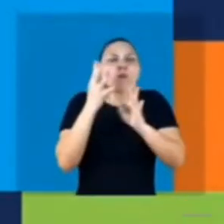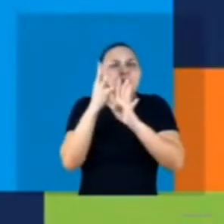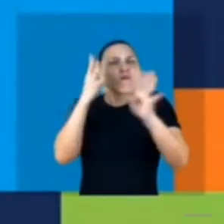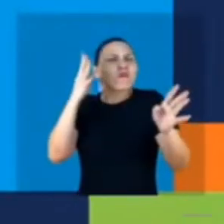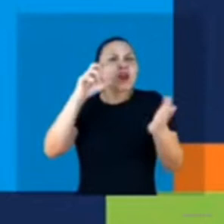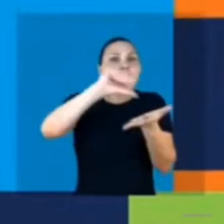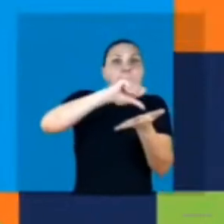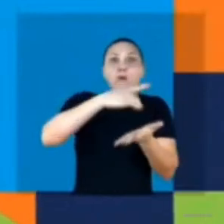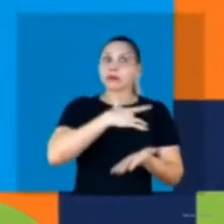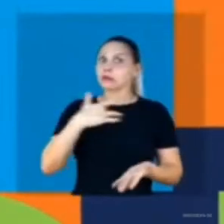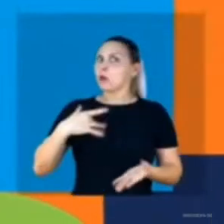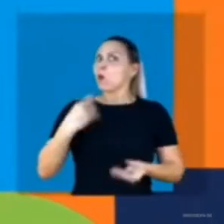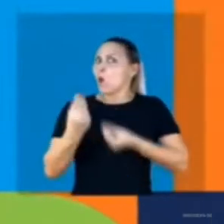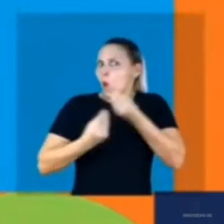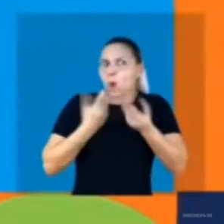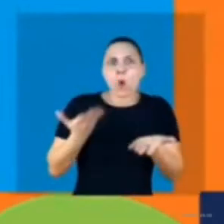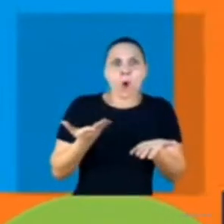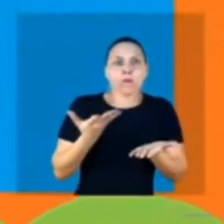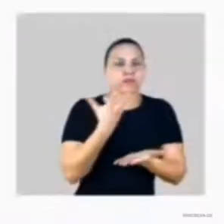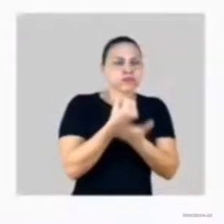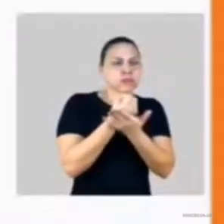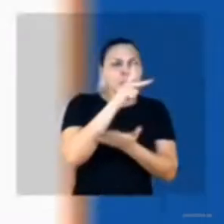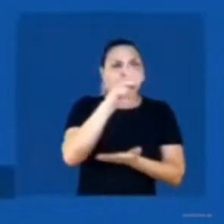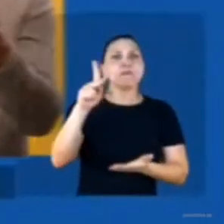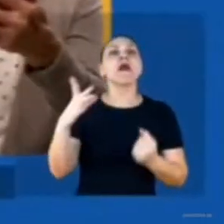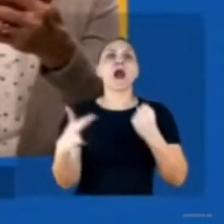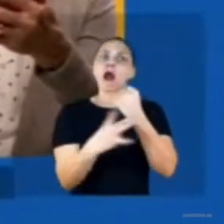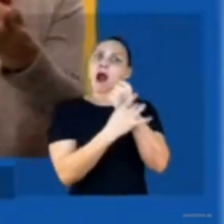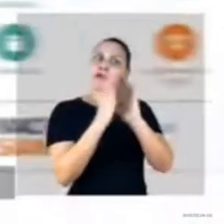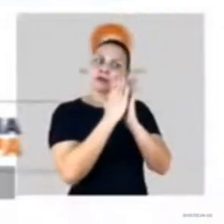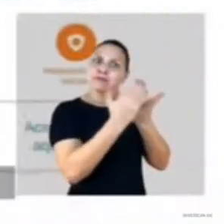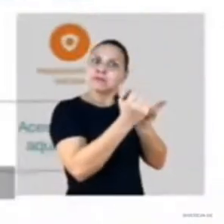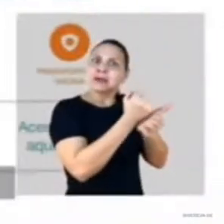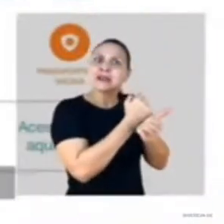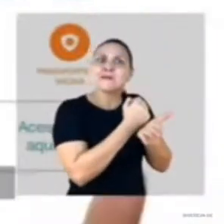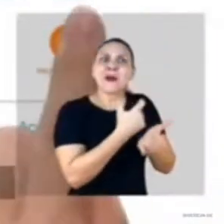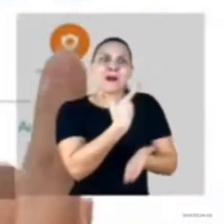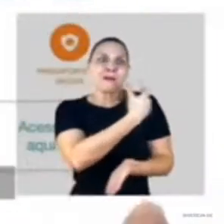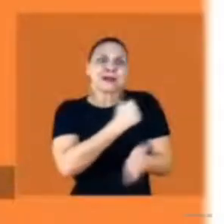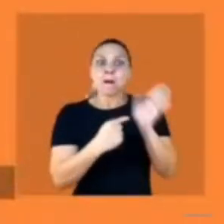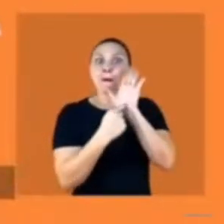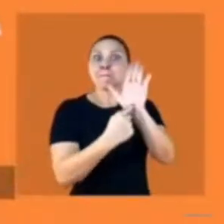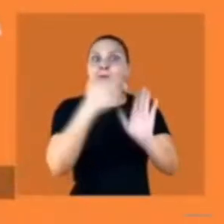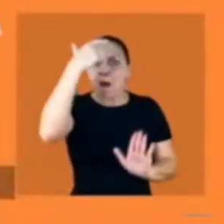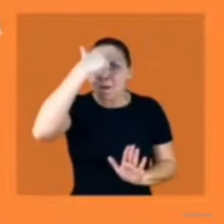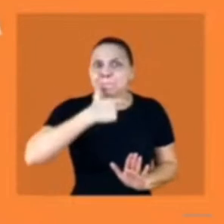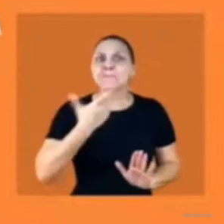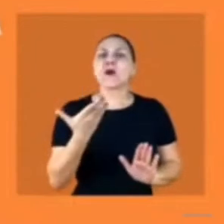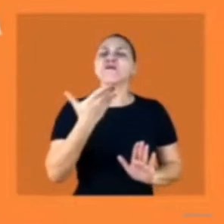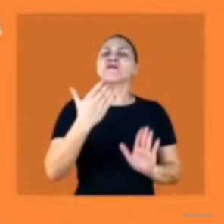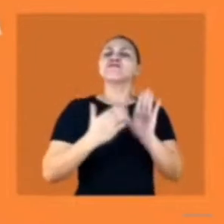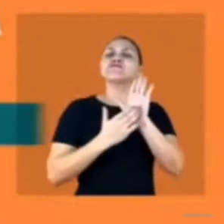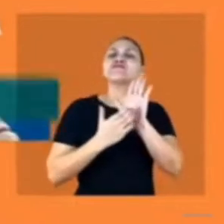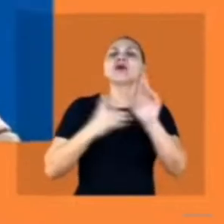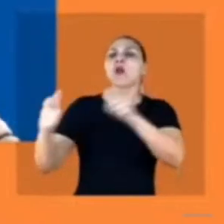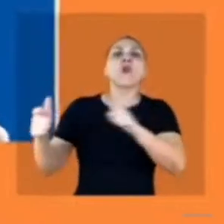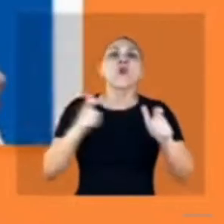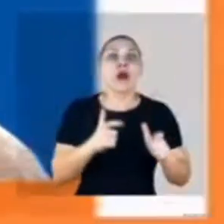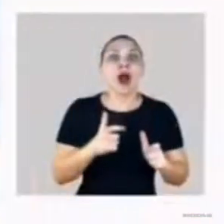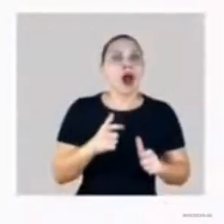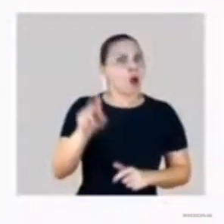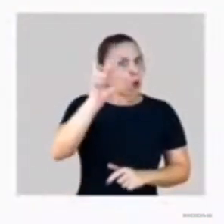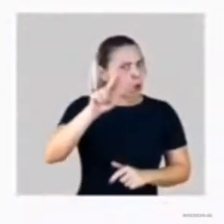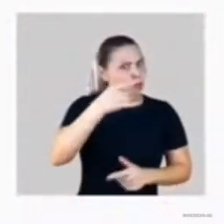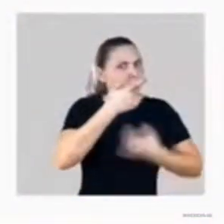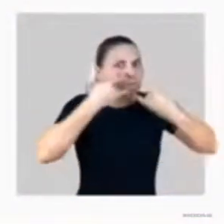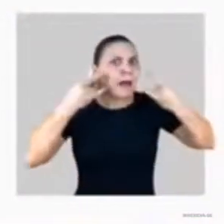também como está a fila no posto. Com o app, você também garante o seu passaporte da vacina. E não se esqueça,